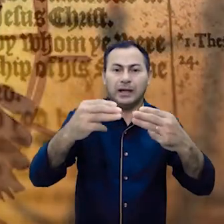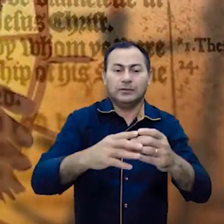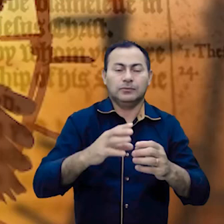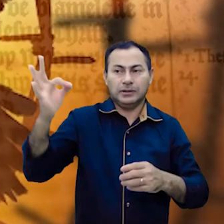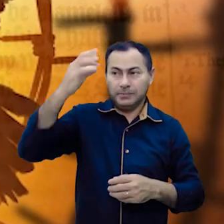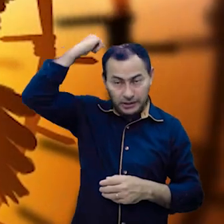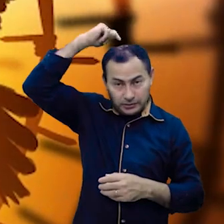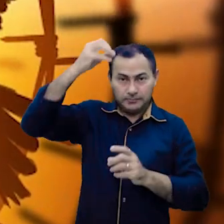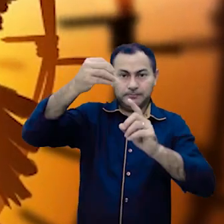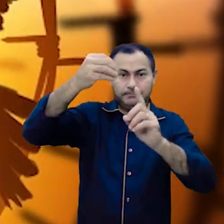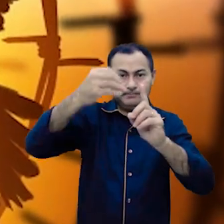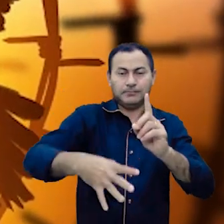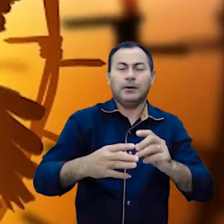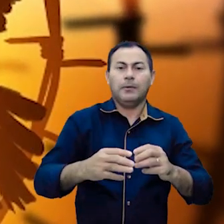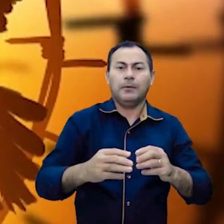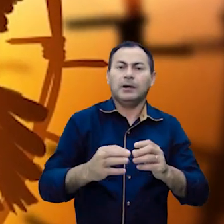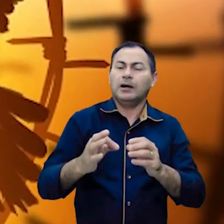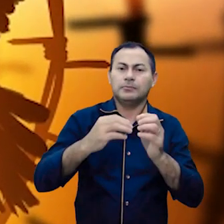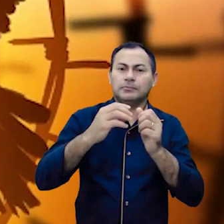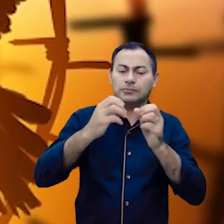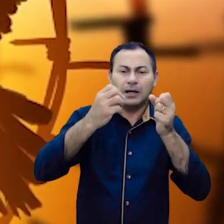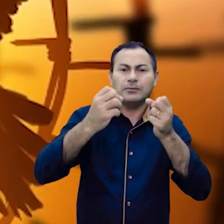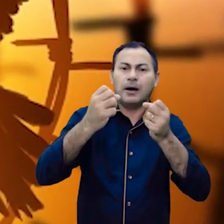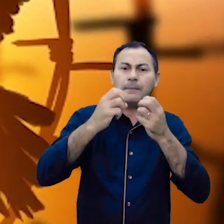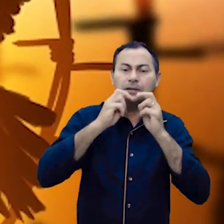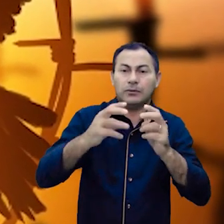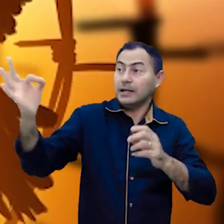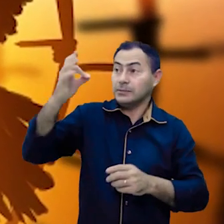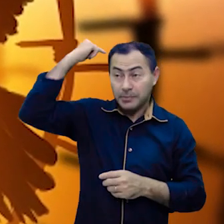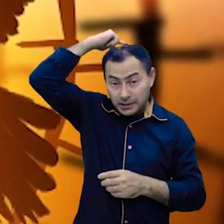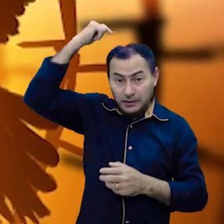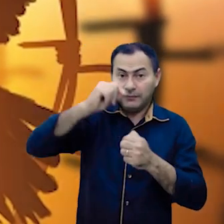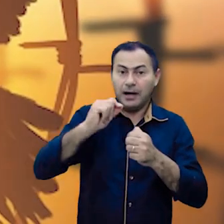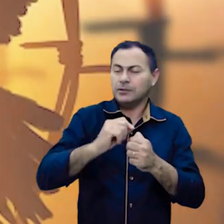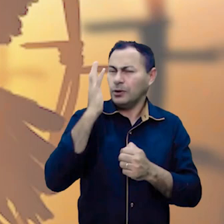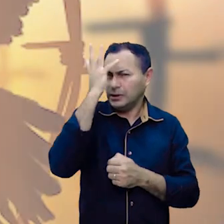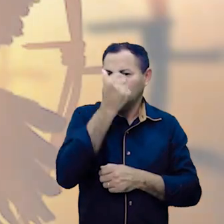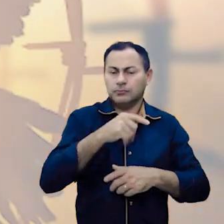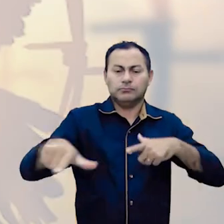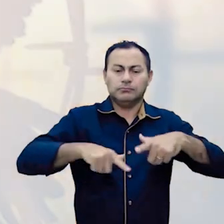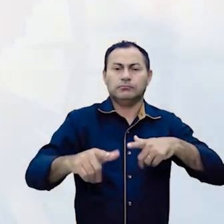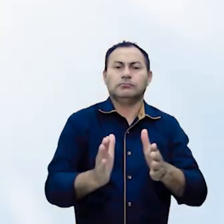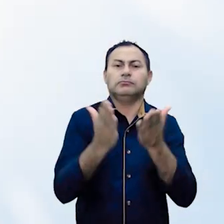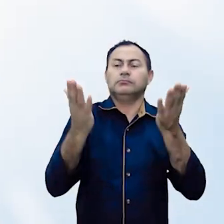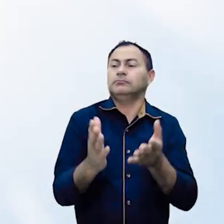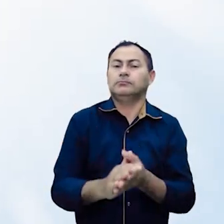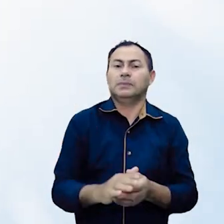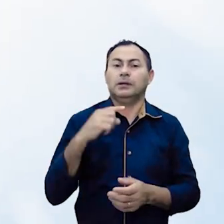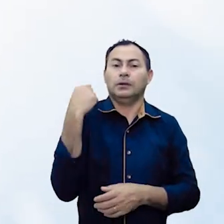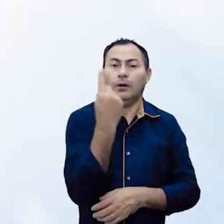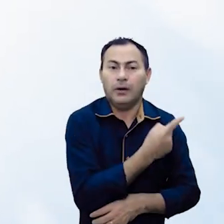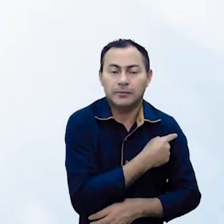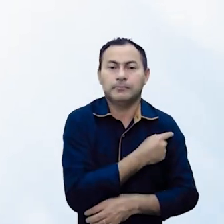ministério do Espírito Santo é muito bem descrito por o espírito santo faz um bonito milagroso trabalho